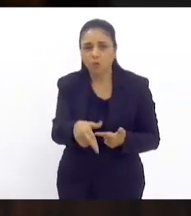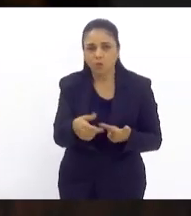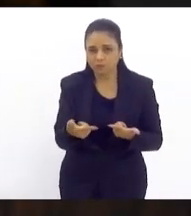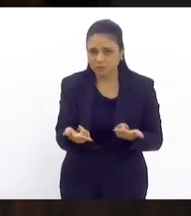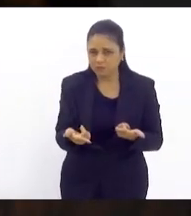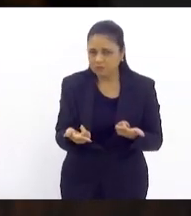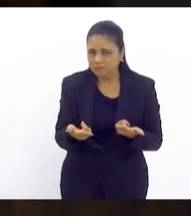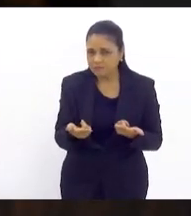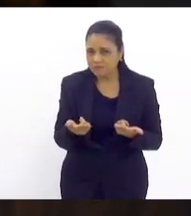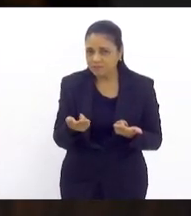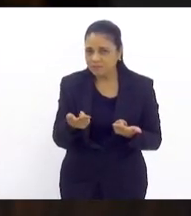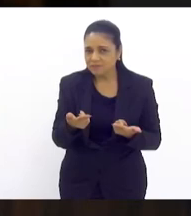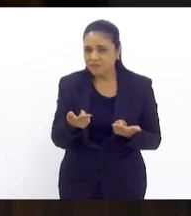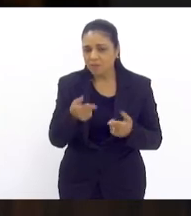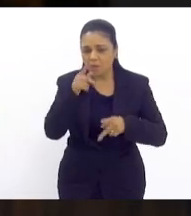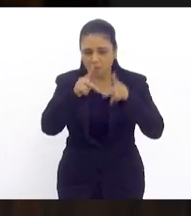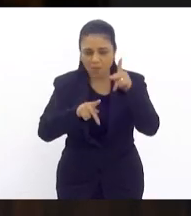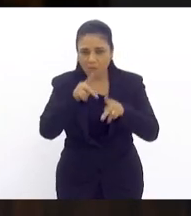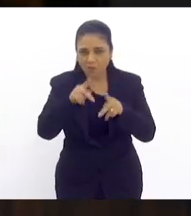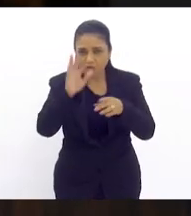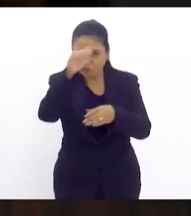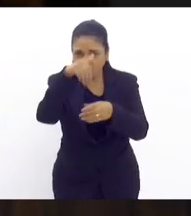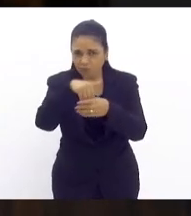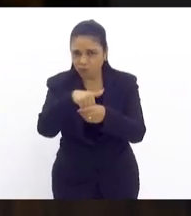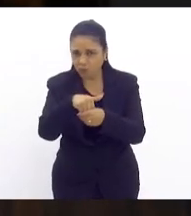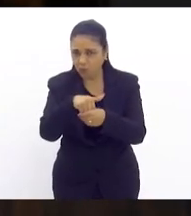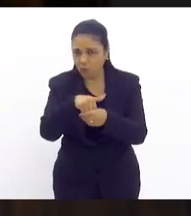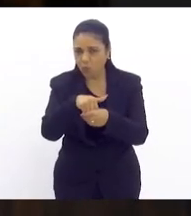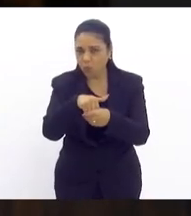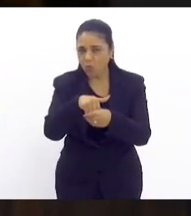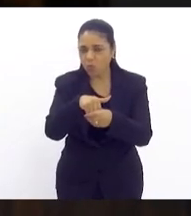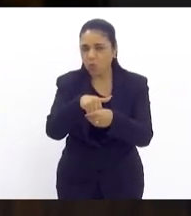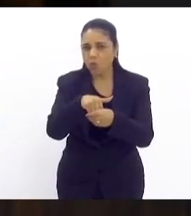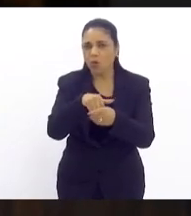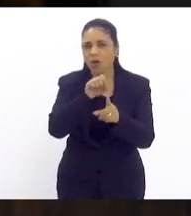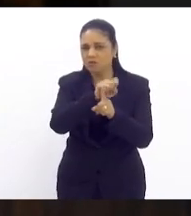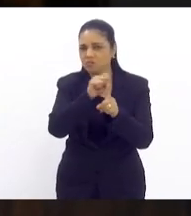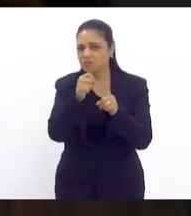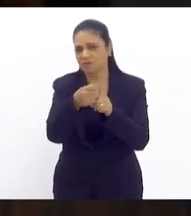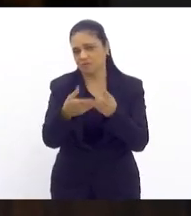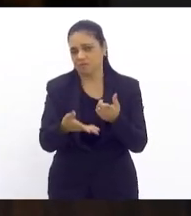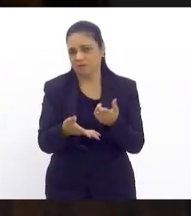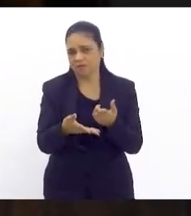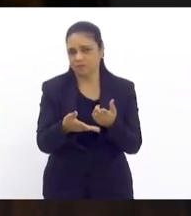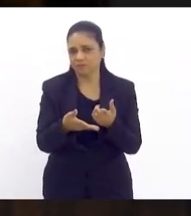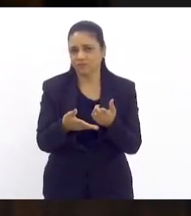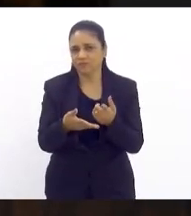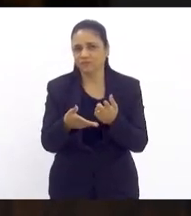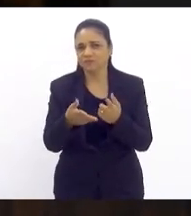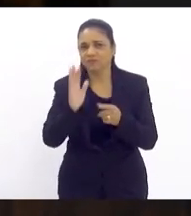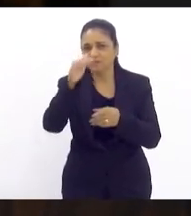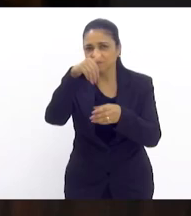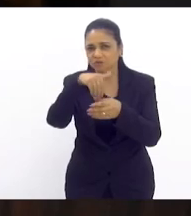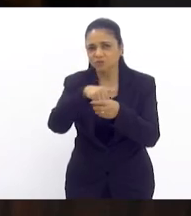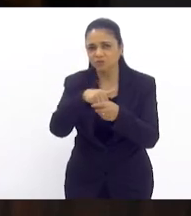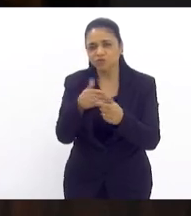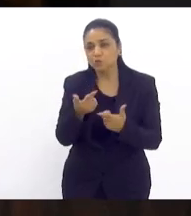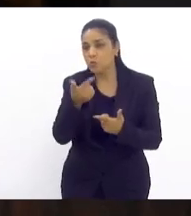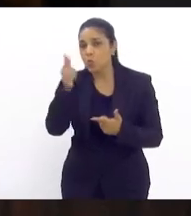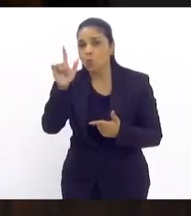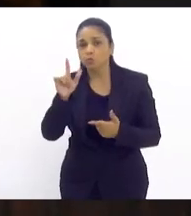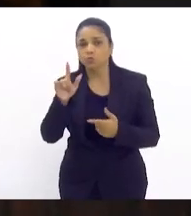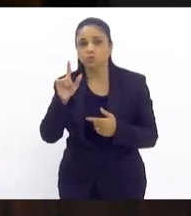nossa para os eleitores né da parcela da sociedade até eleitores de outros